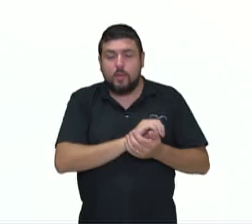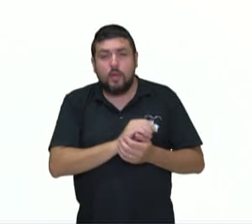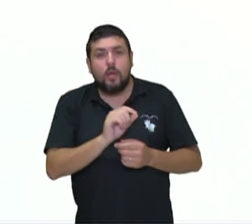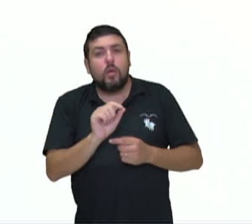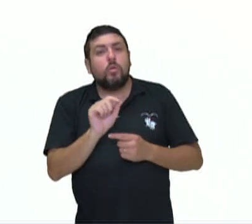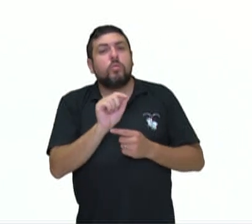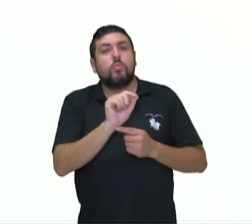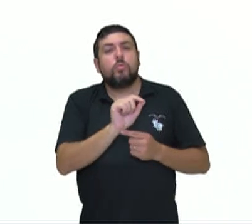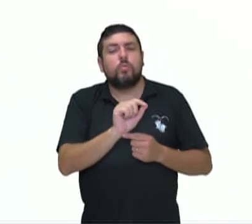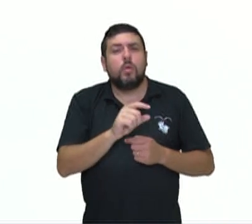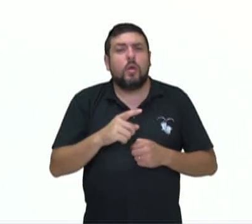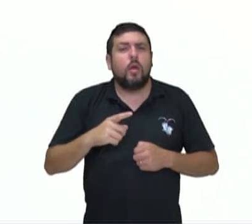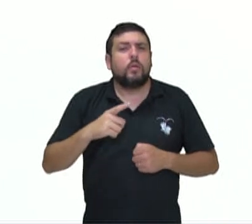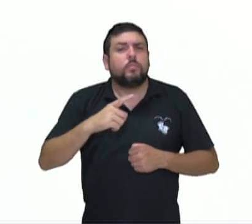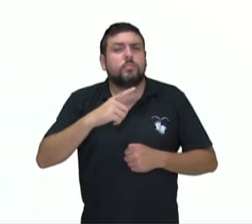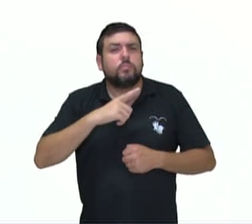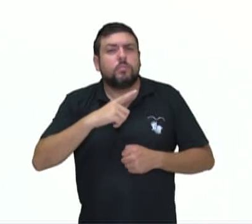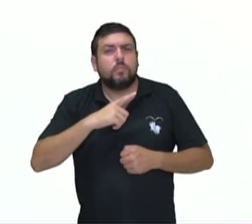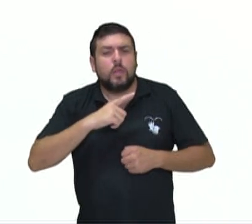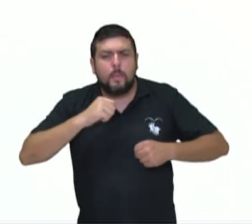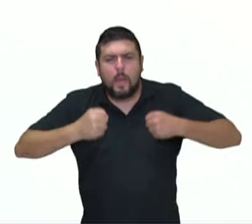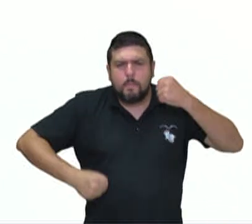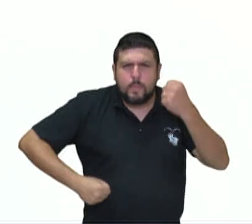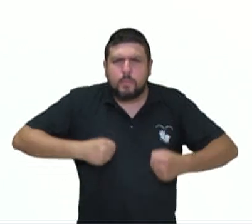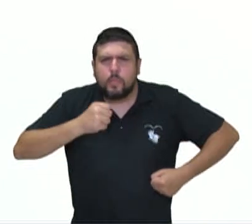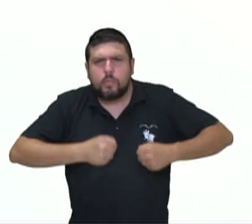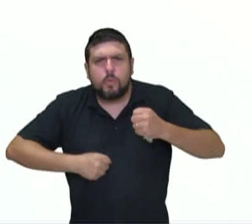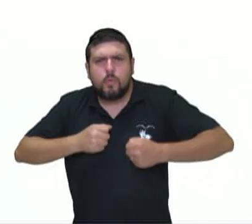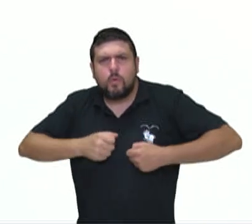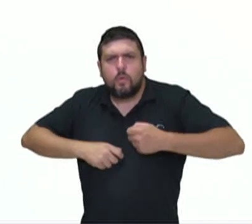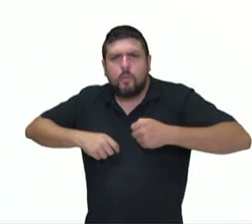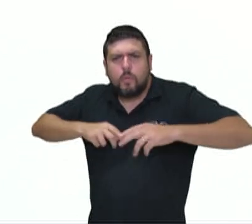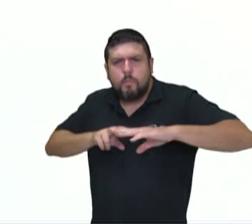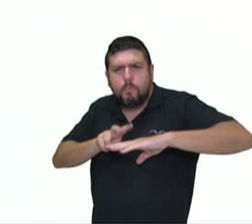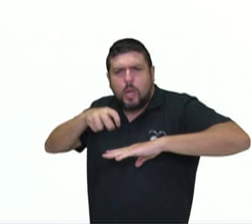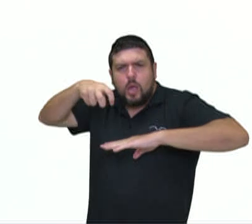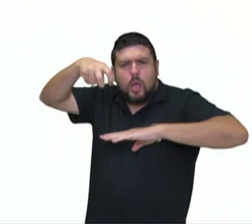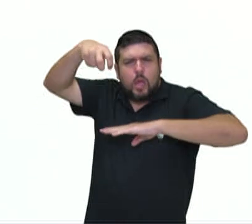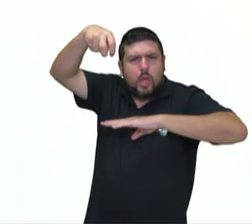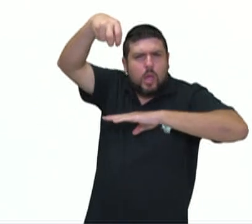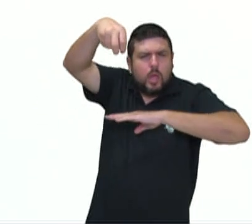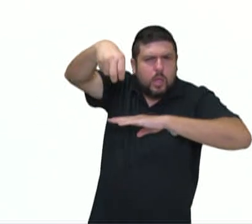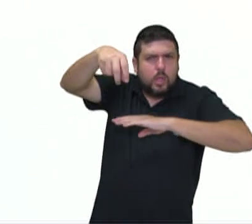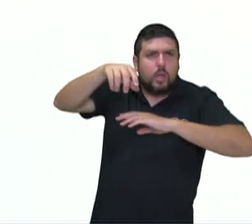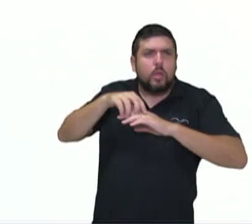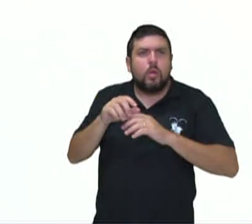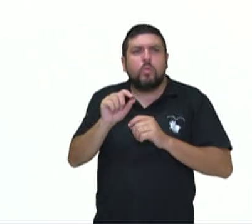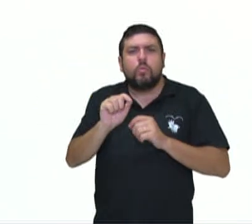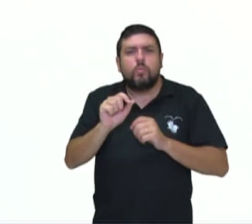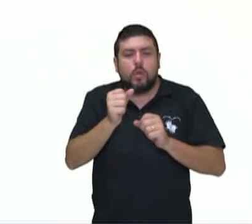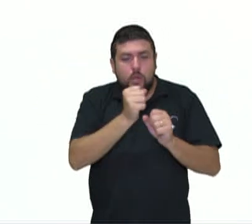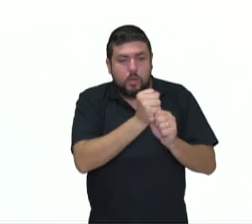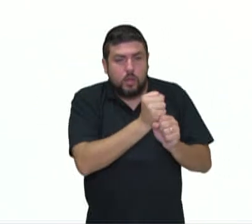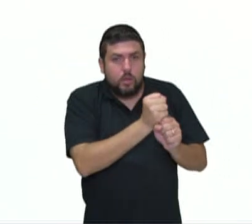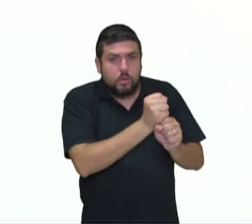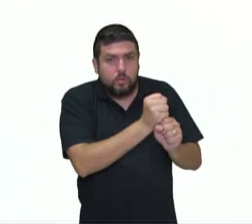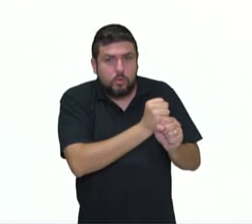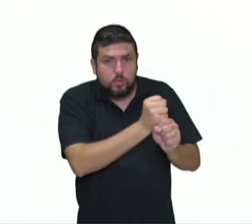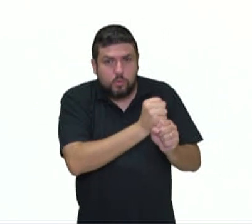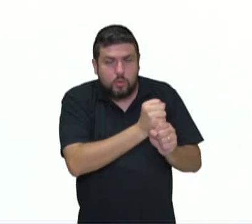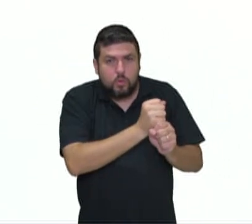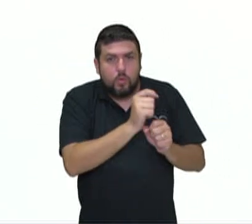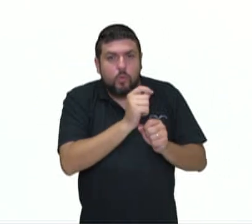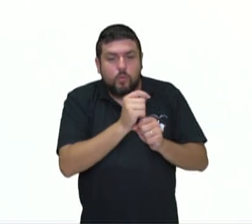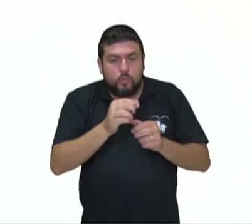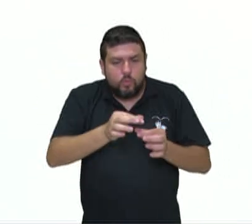das alturas das vencedoras em centímetros, em função do ano para a modalidade salto